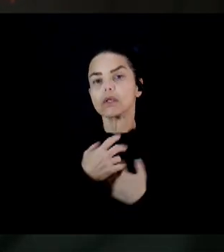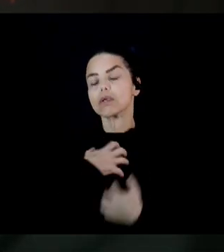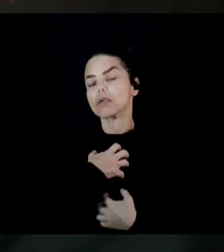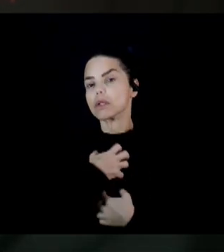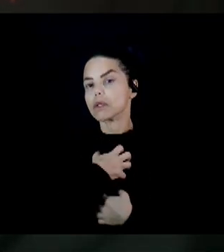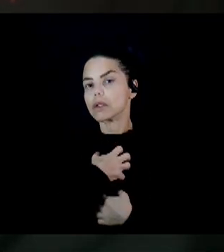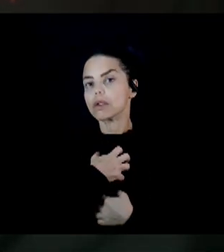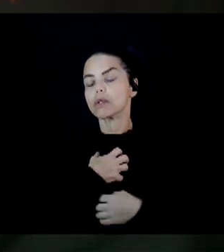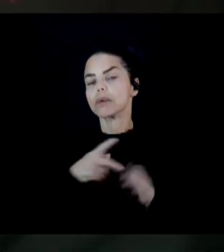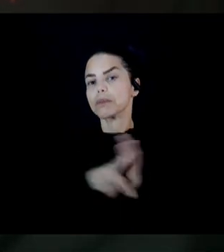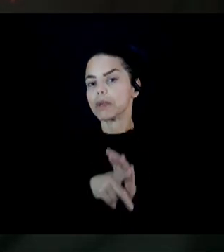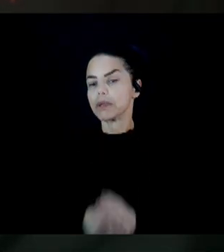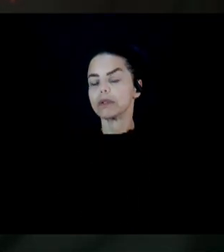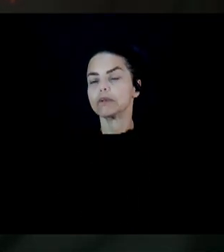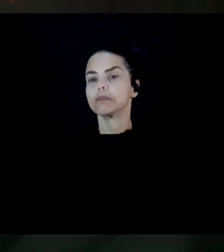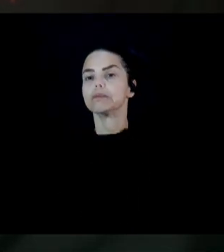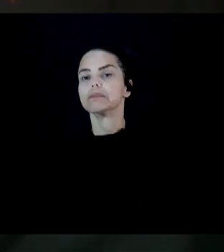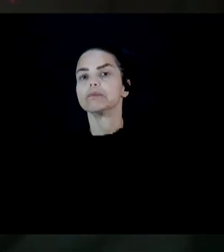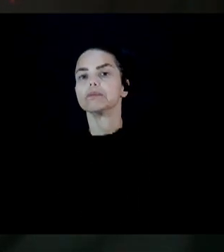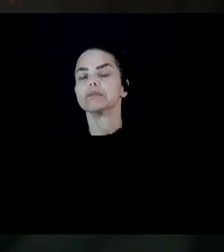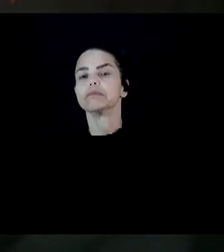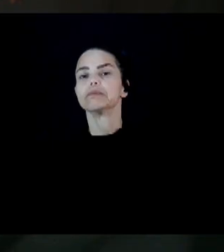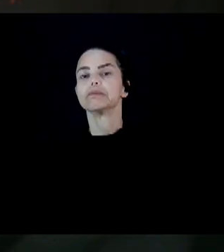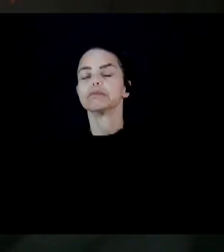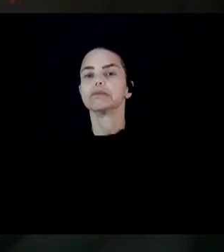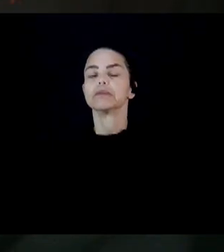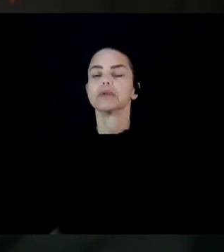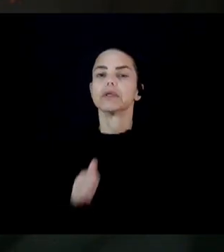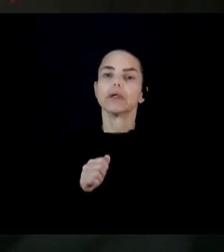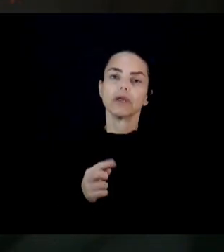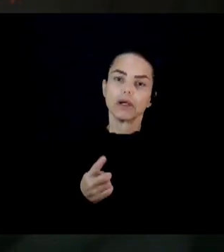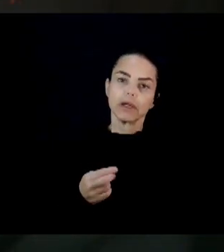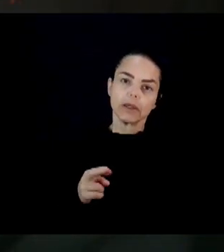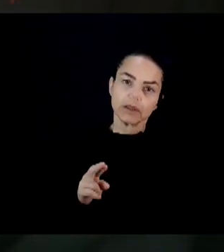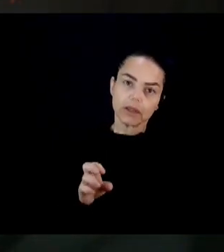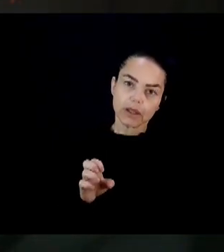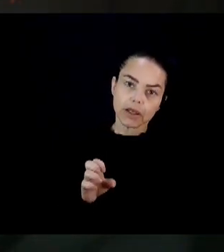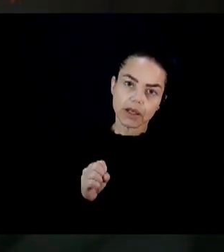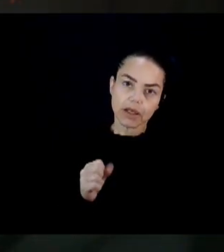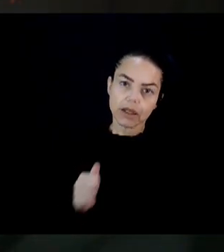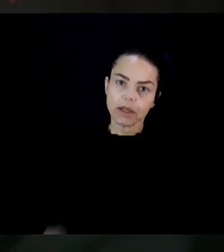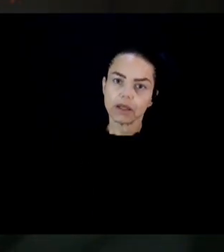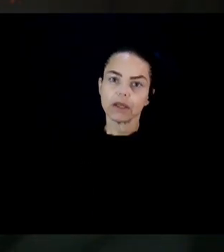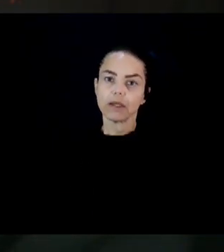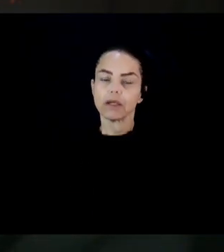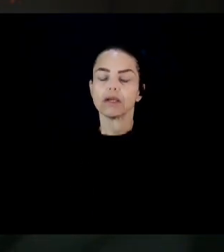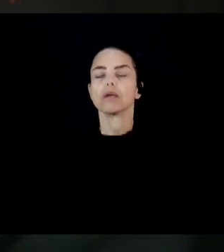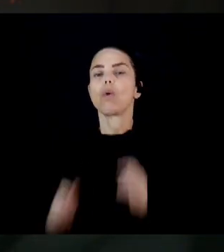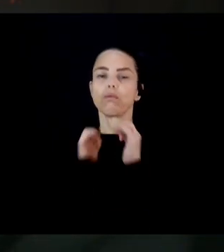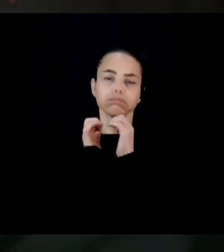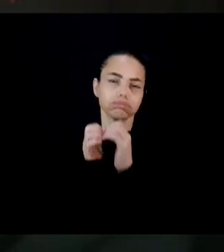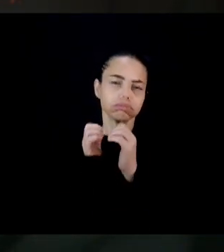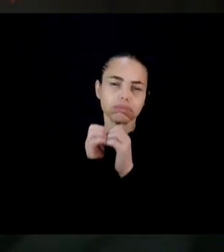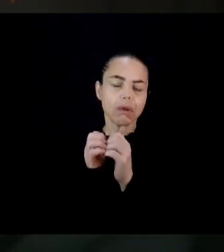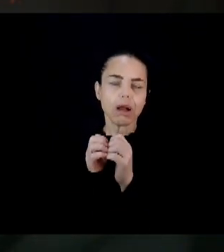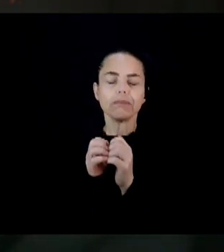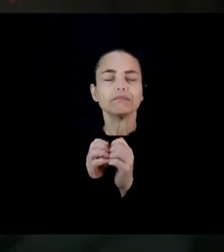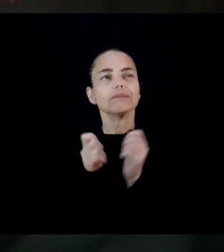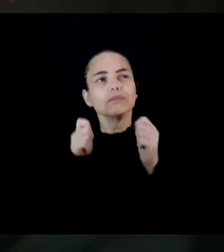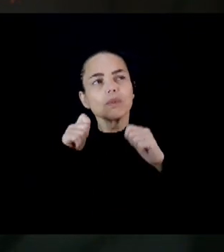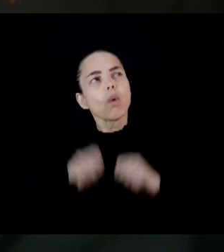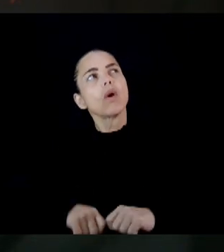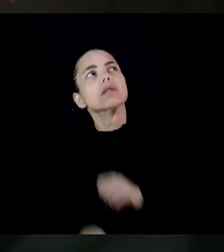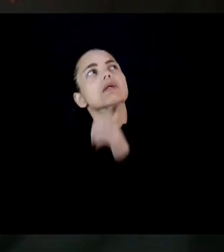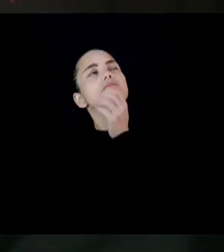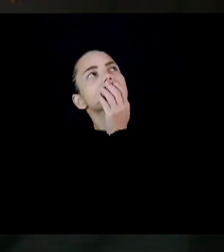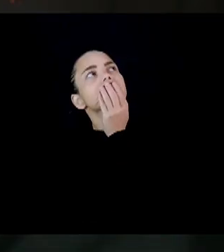perder isso, né? A Andresa falou da questão da capacidade cognitiva. O que é a capacidade cognitiva?